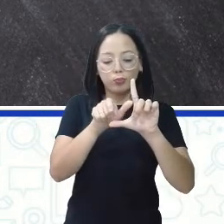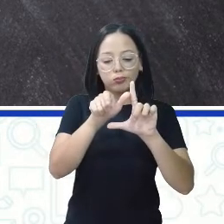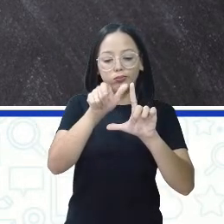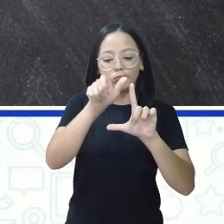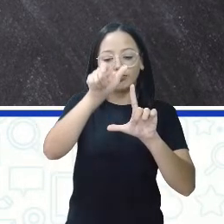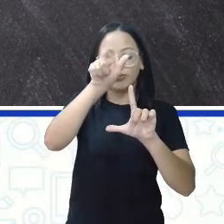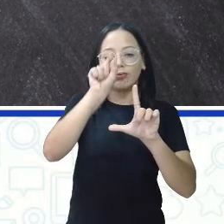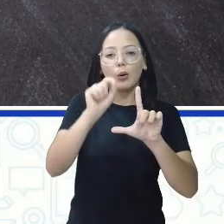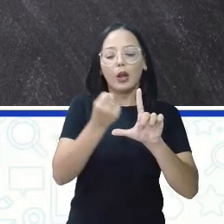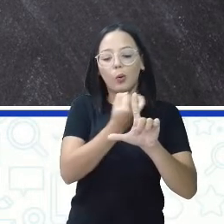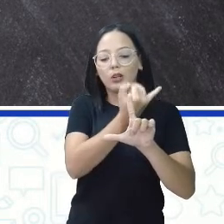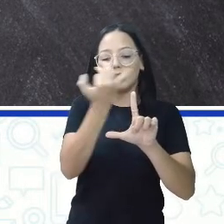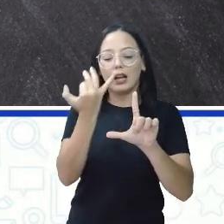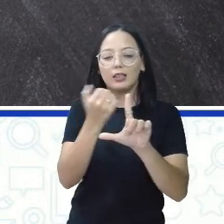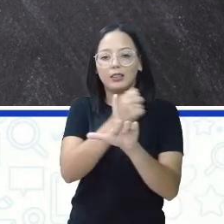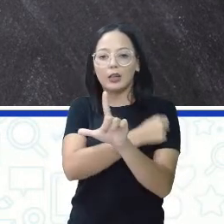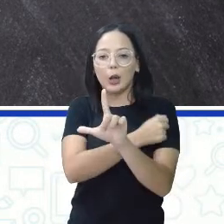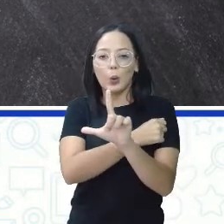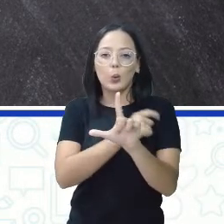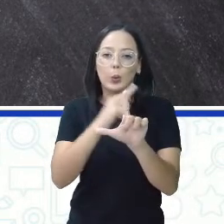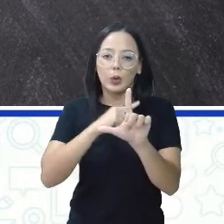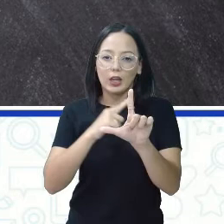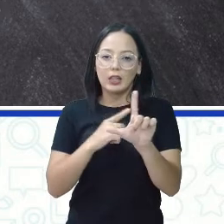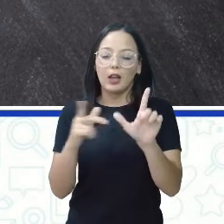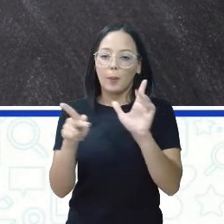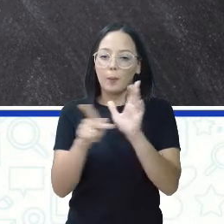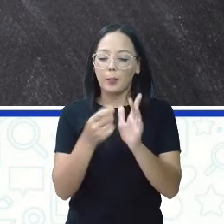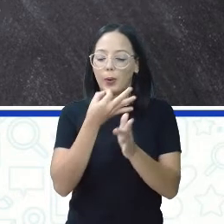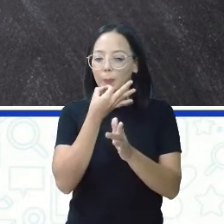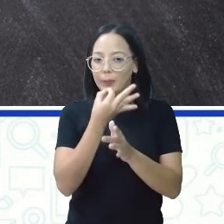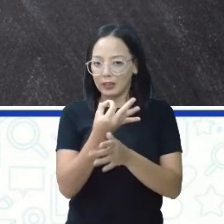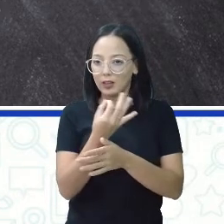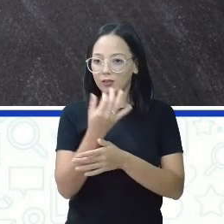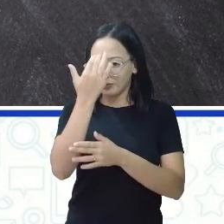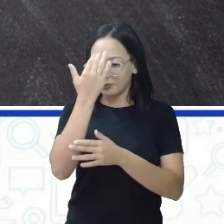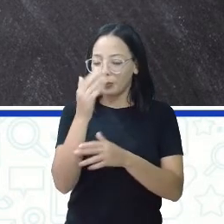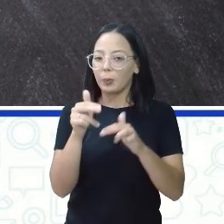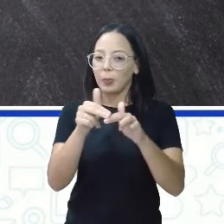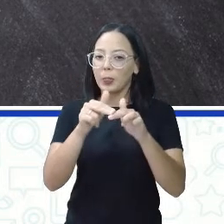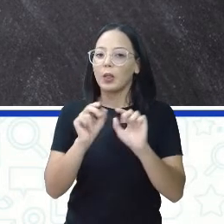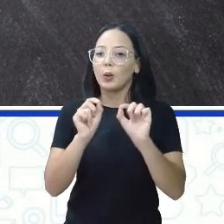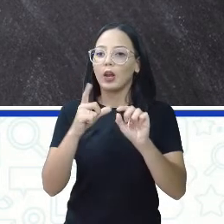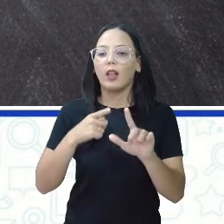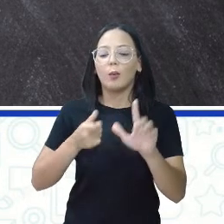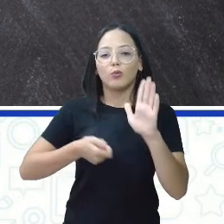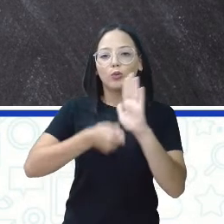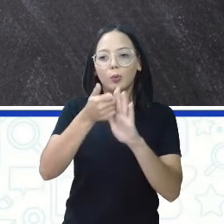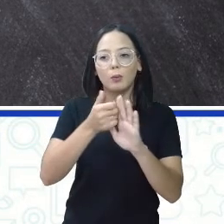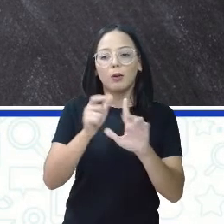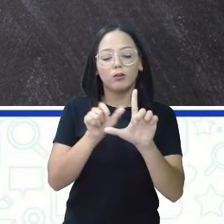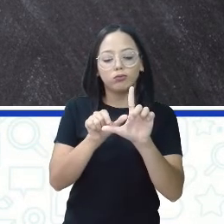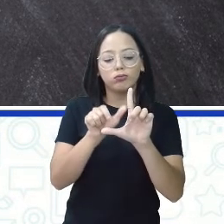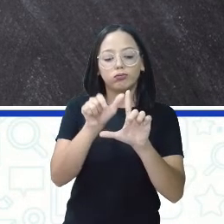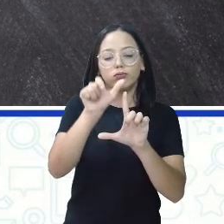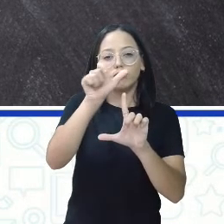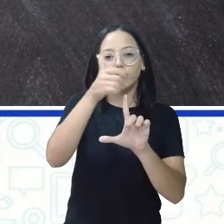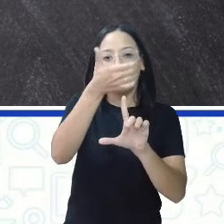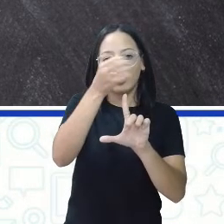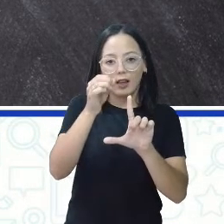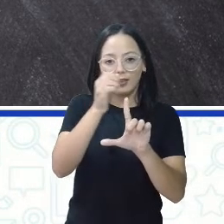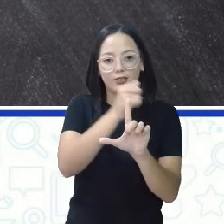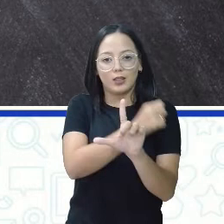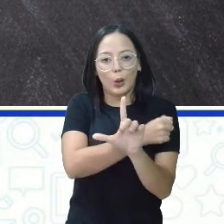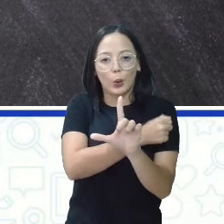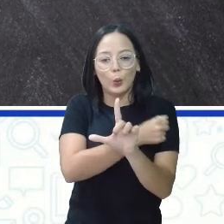é a quantidade de alunos que tinha aquela determinada opinião. Então, a gente tem que, no primeiro, eu tenho a quantidade de 10 alunos